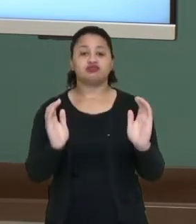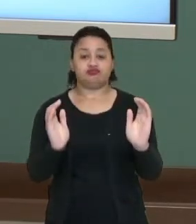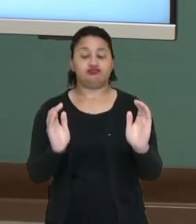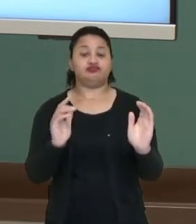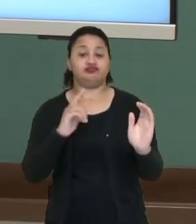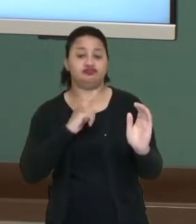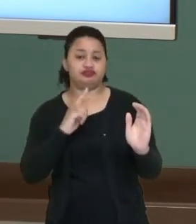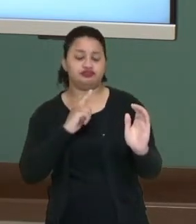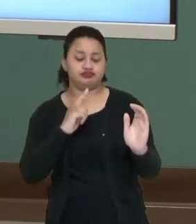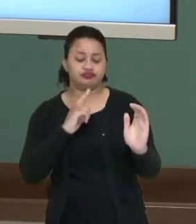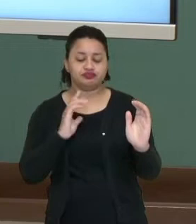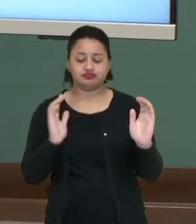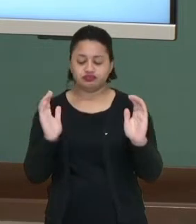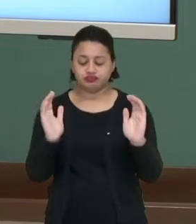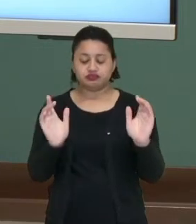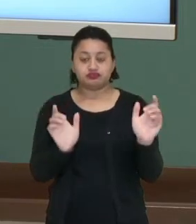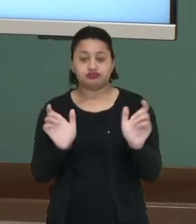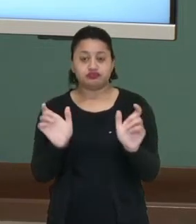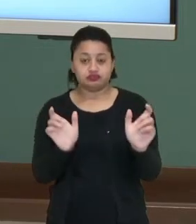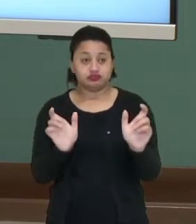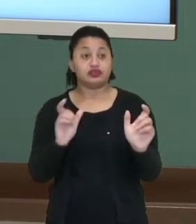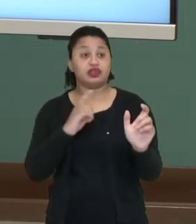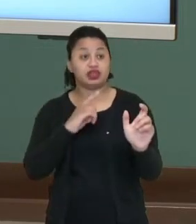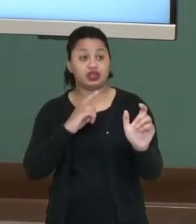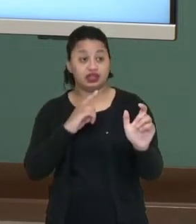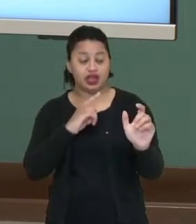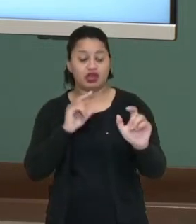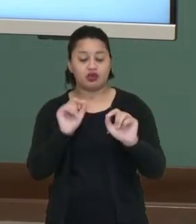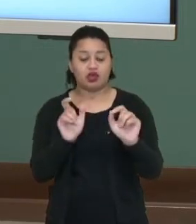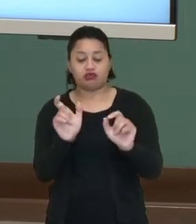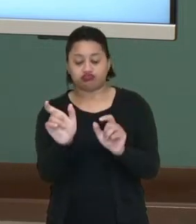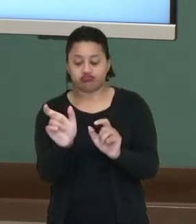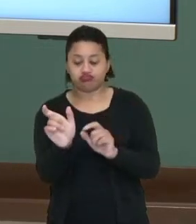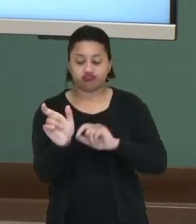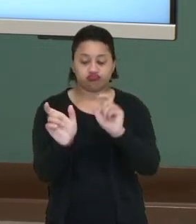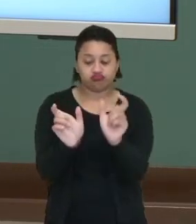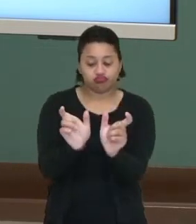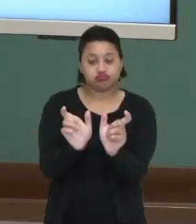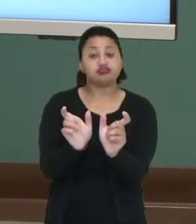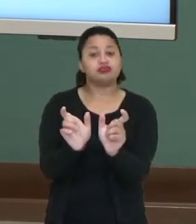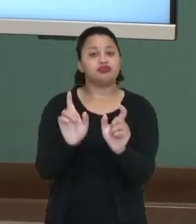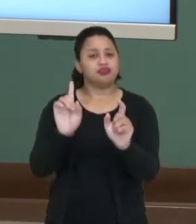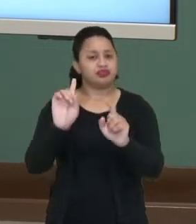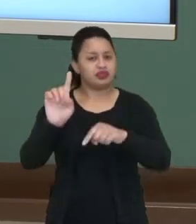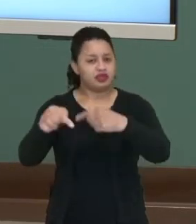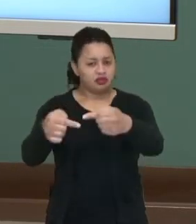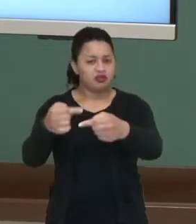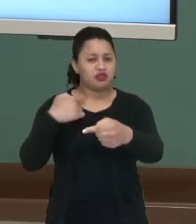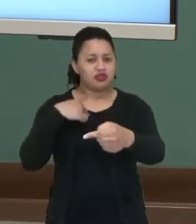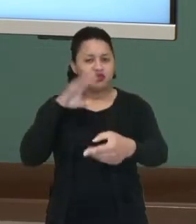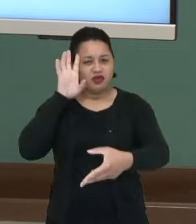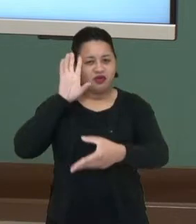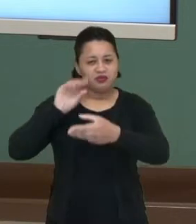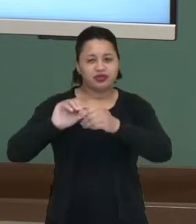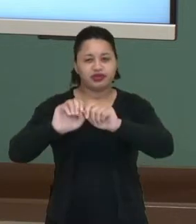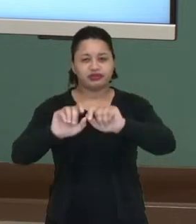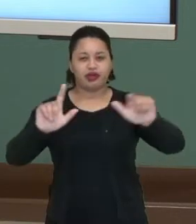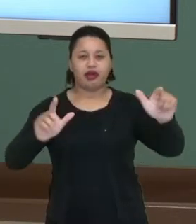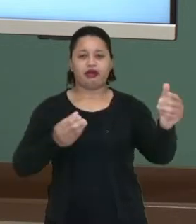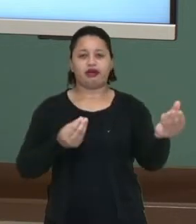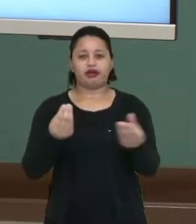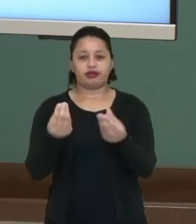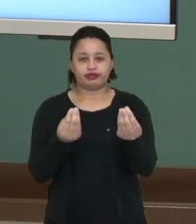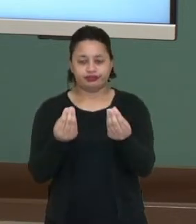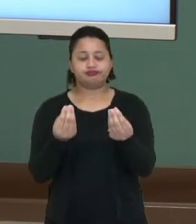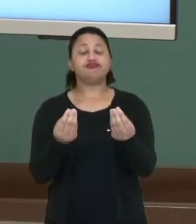entre duas grandezas. Então, existe uma dependência entre elas, que você já vai entender como é que funciona isso,